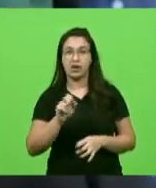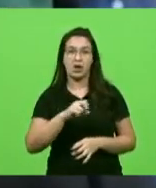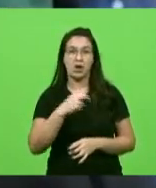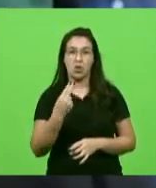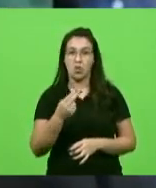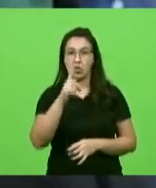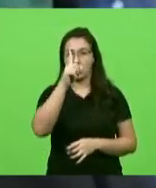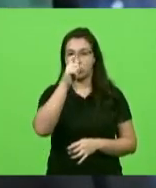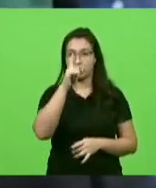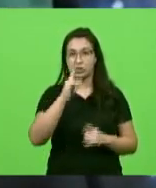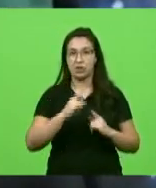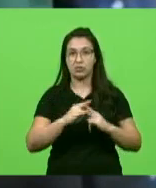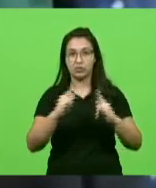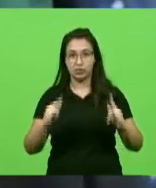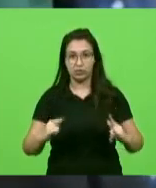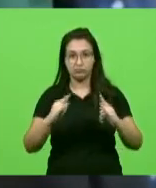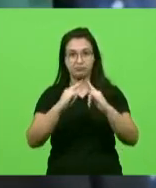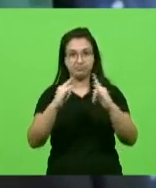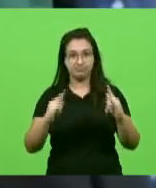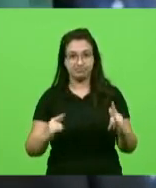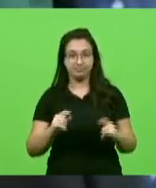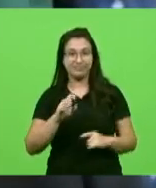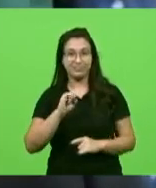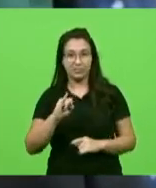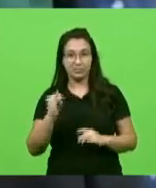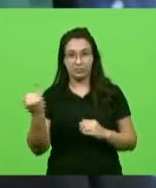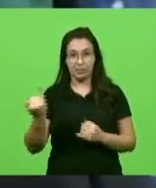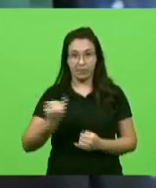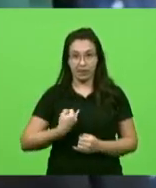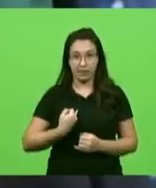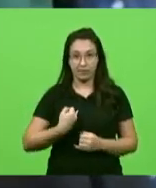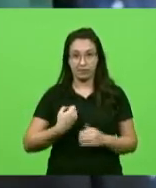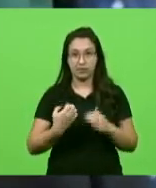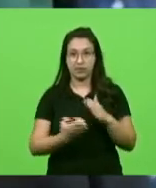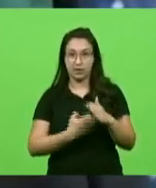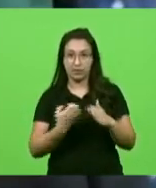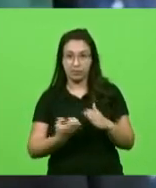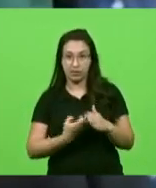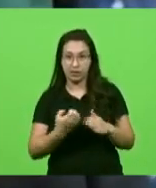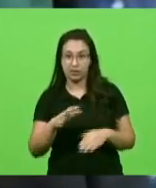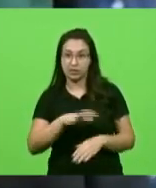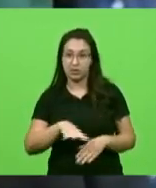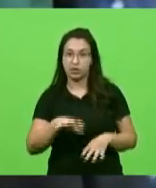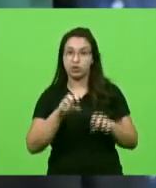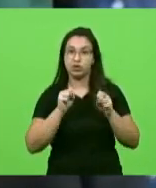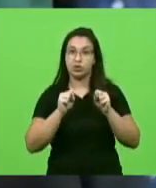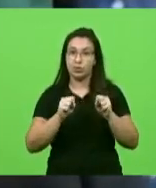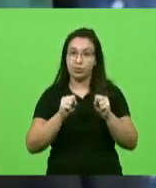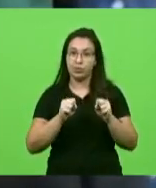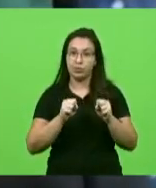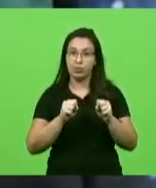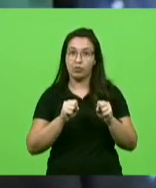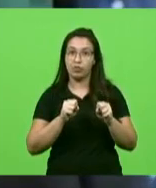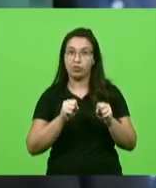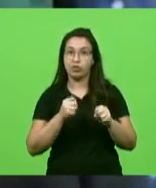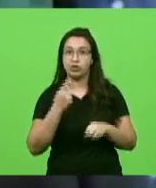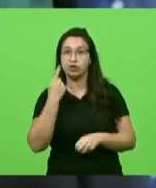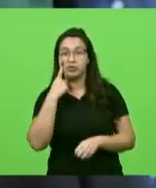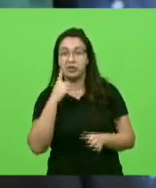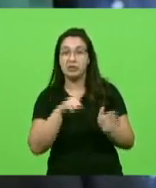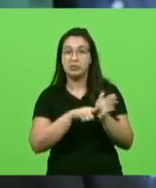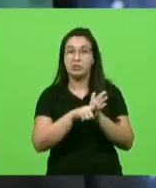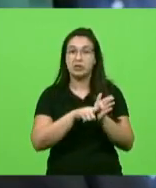apoio até porque se tivesse trazido o nome precisou nós poderíamos até fazer um levantamento do prédio